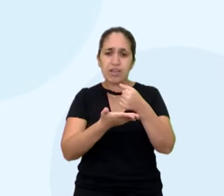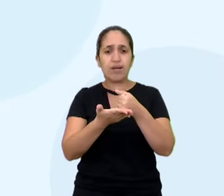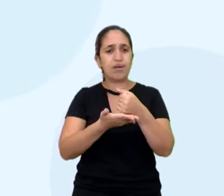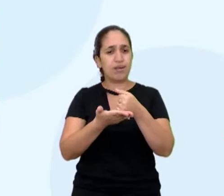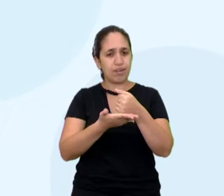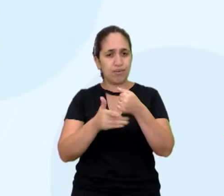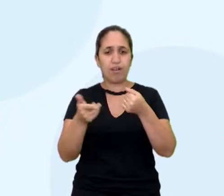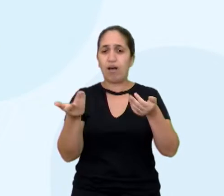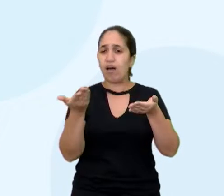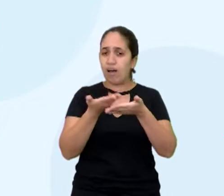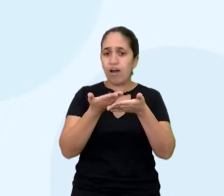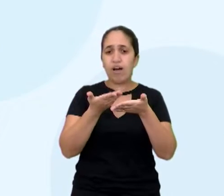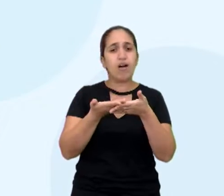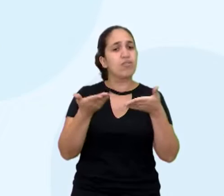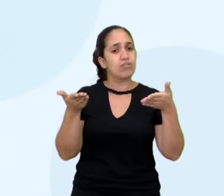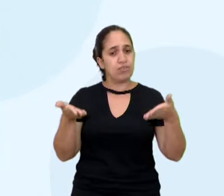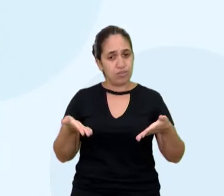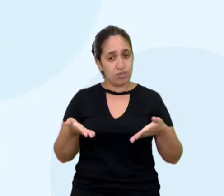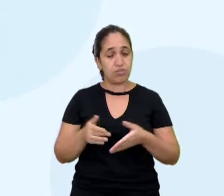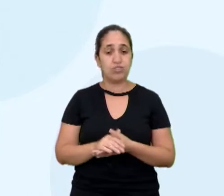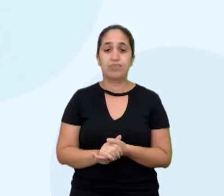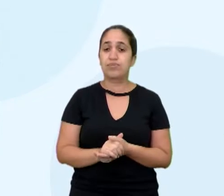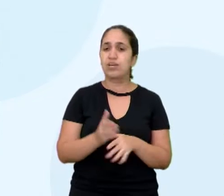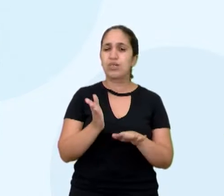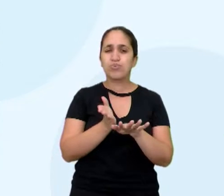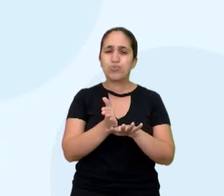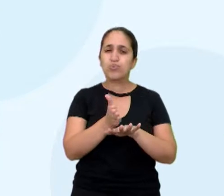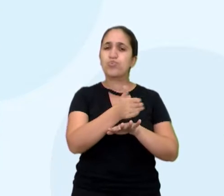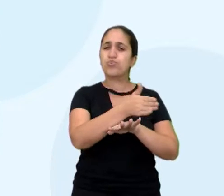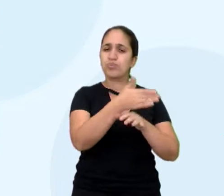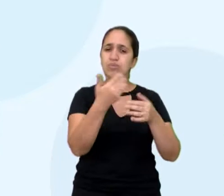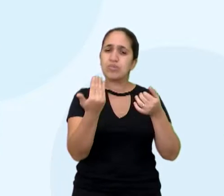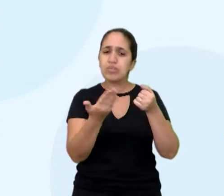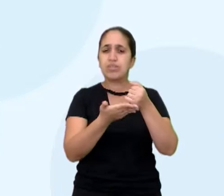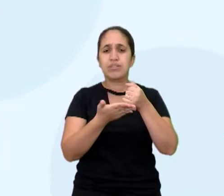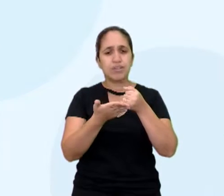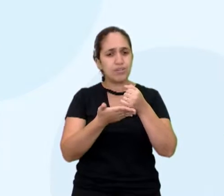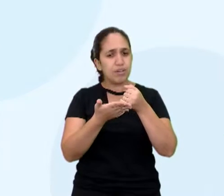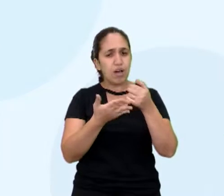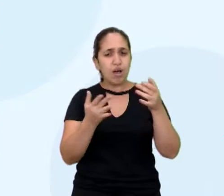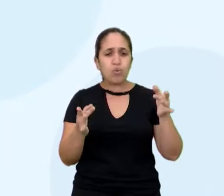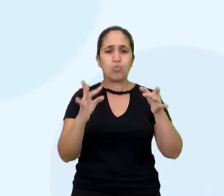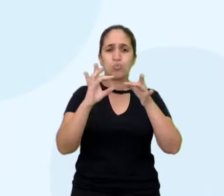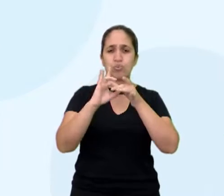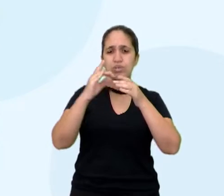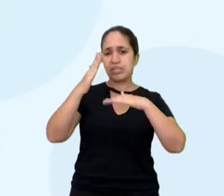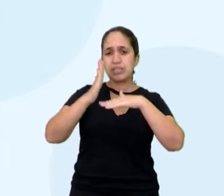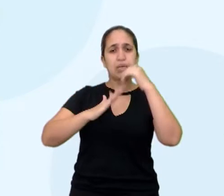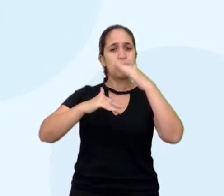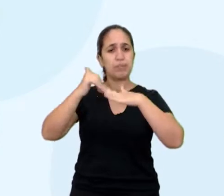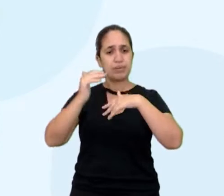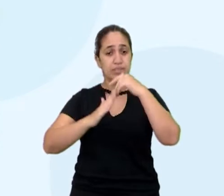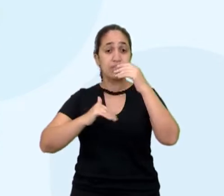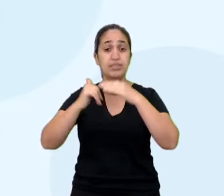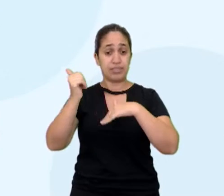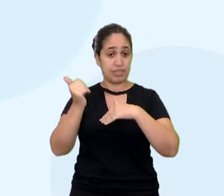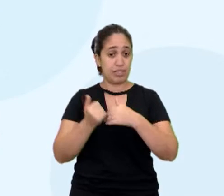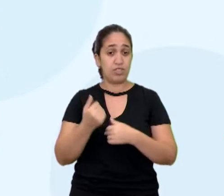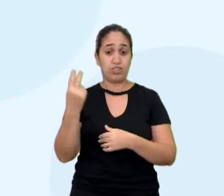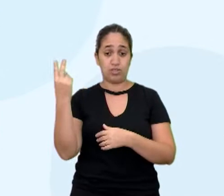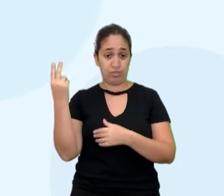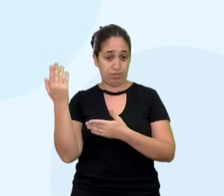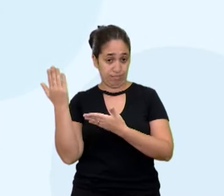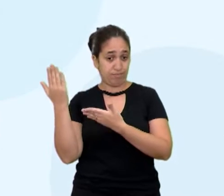na nossa aula de hoje, Esses eixos estruturantes, então, correspondem às habilidades que nós vamos trabalhar, que são